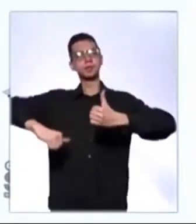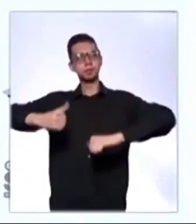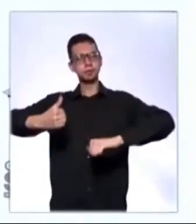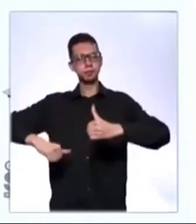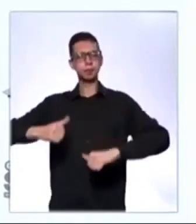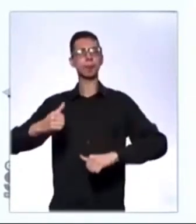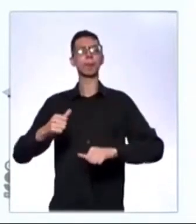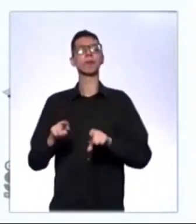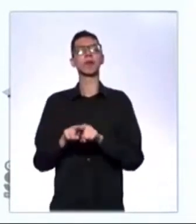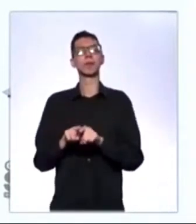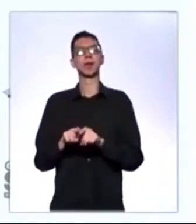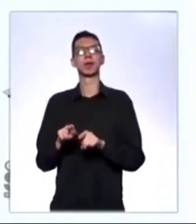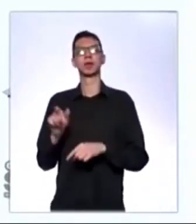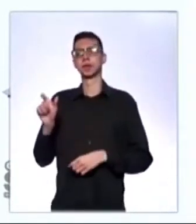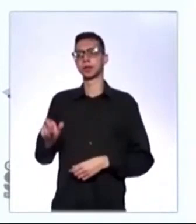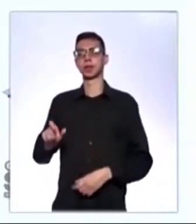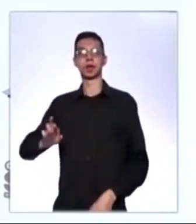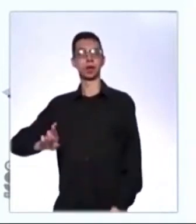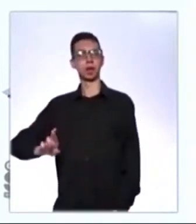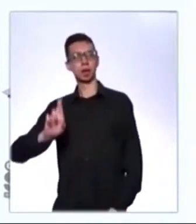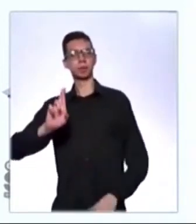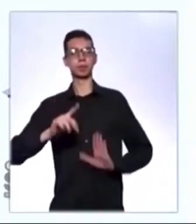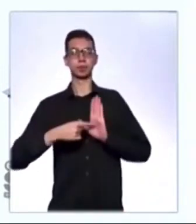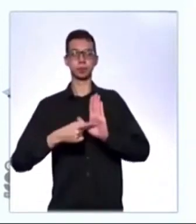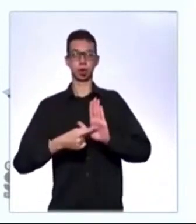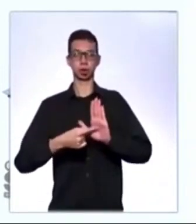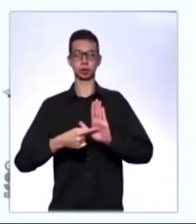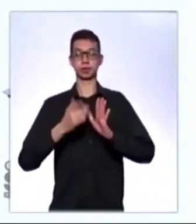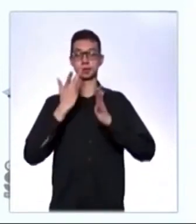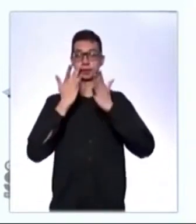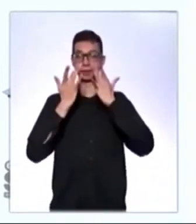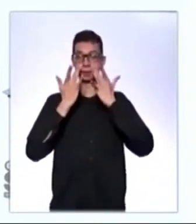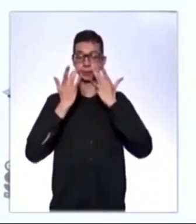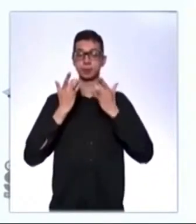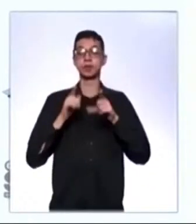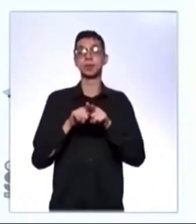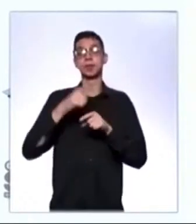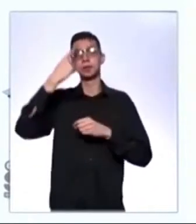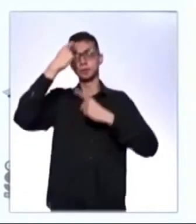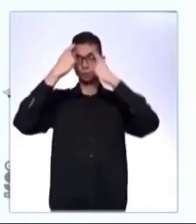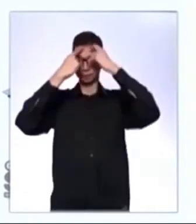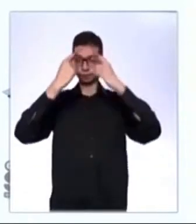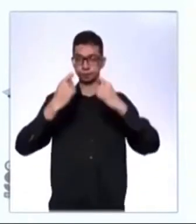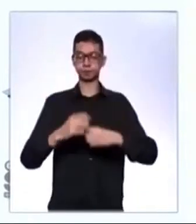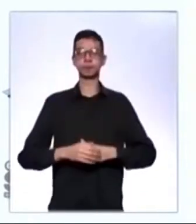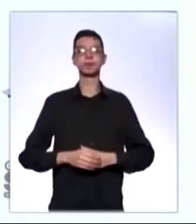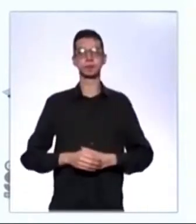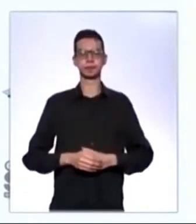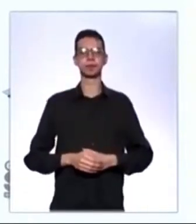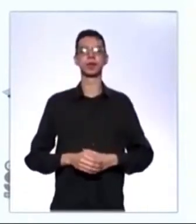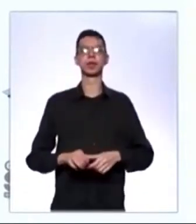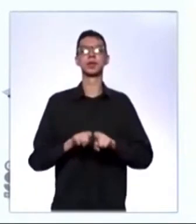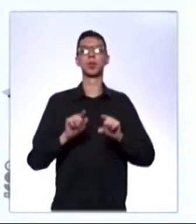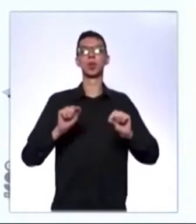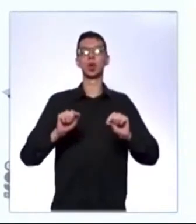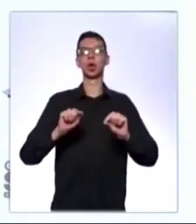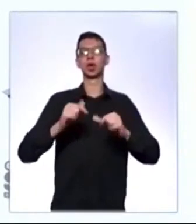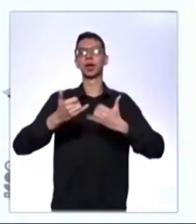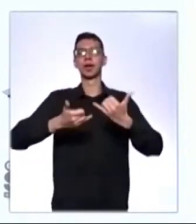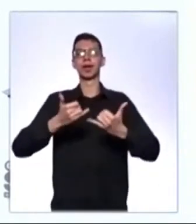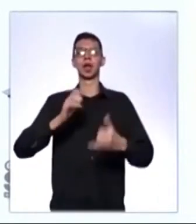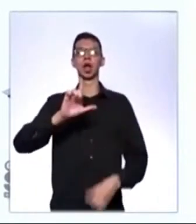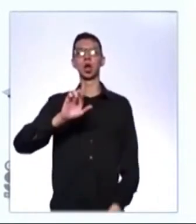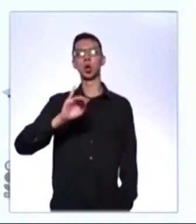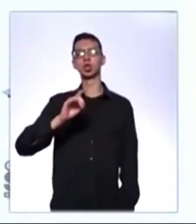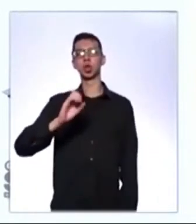e o espetáculo, é a criatividade, o aprendizado e a apresentação, é a reprodução, a ludicidade, a brincadeira,